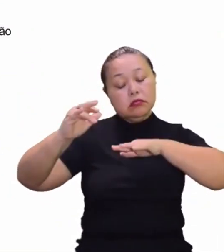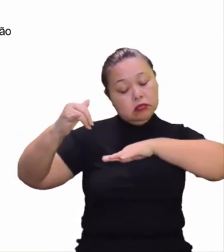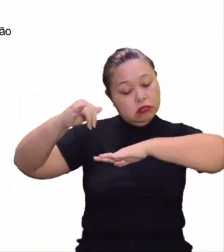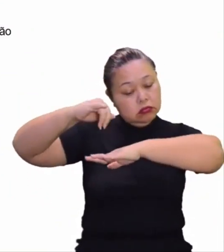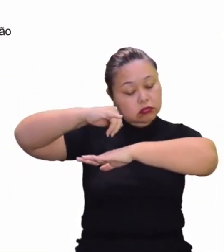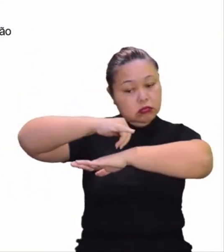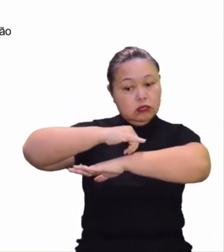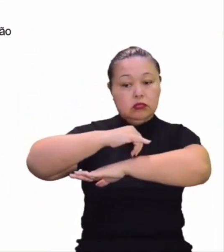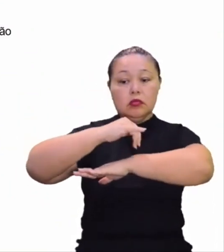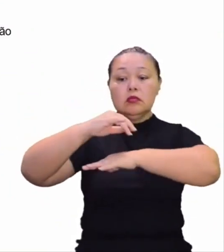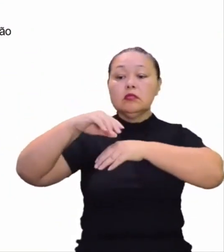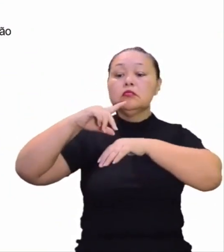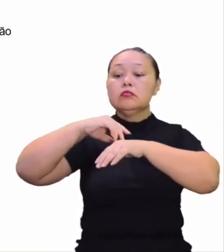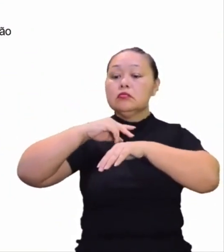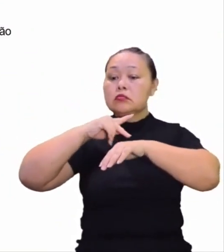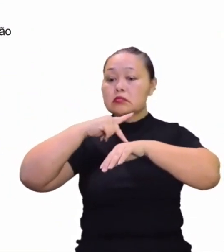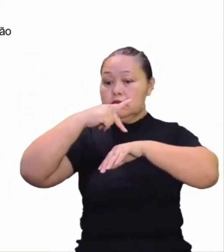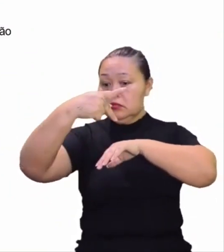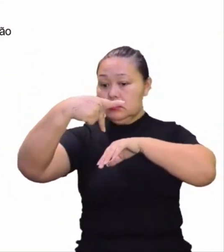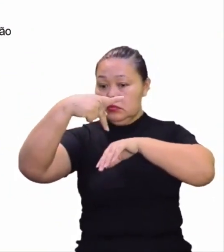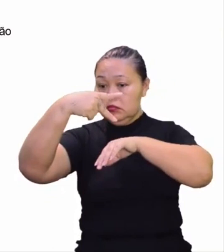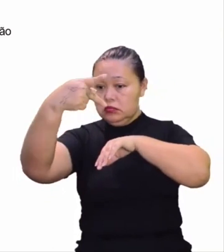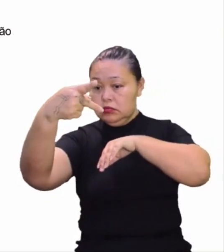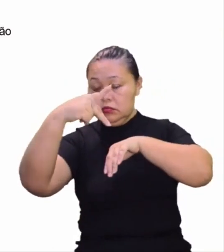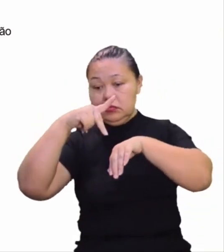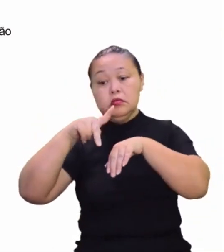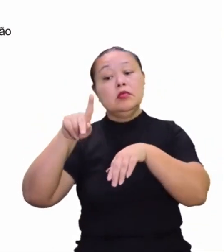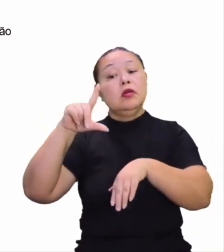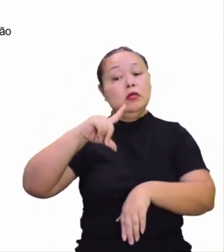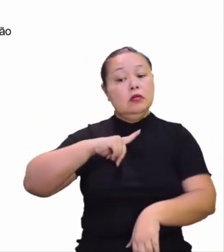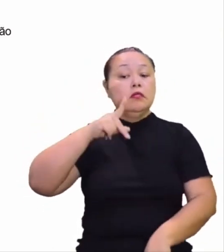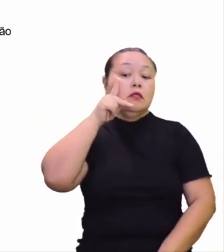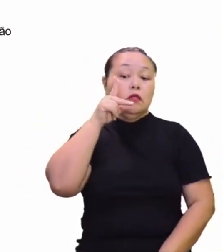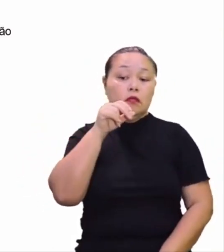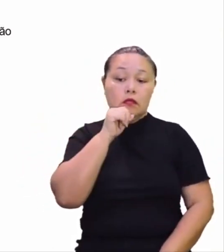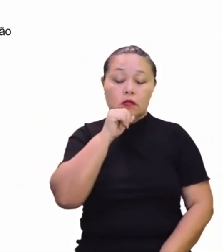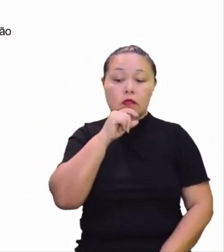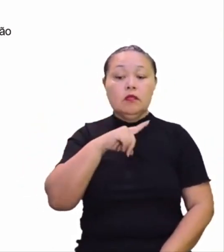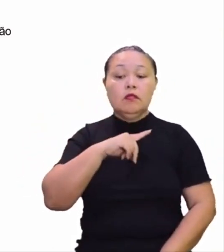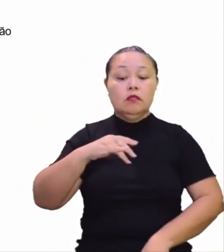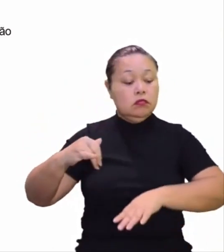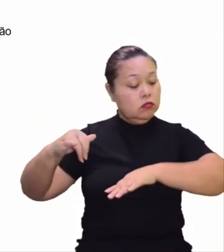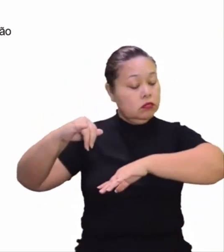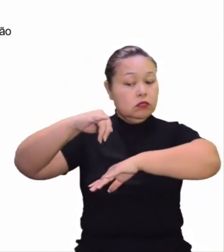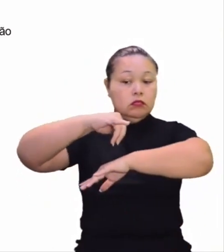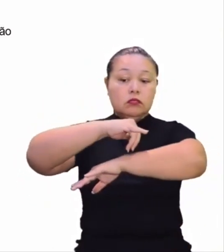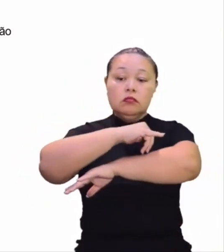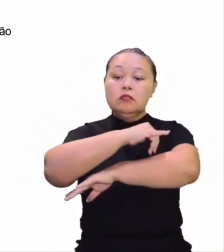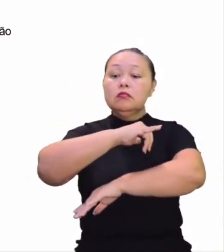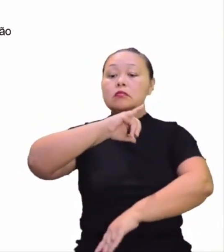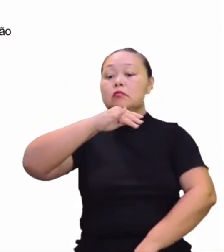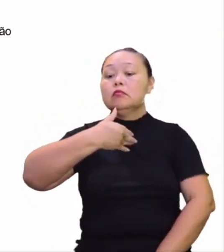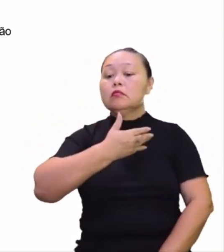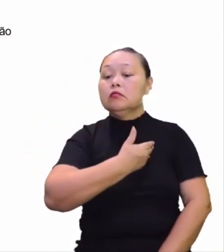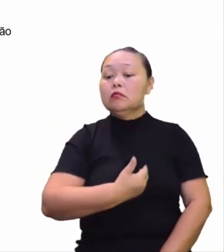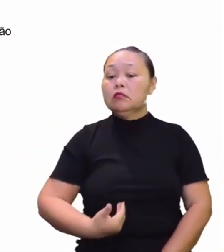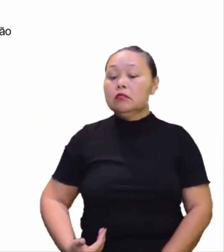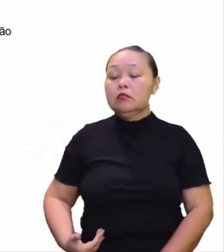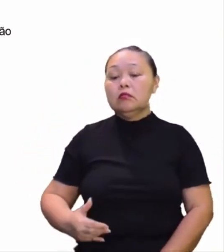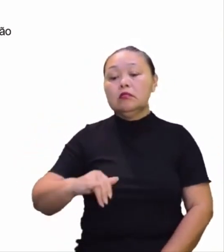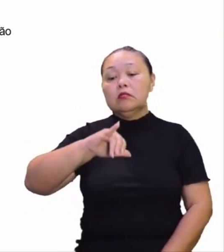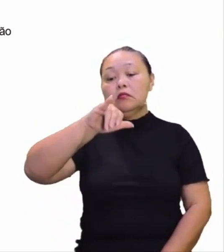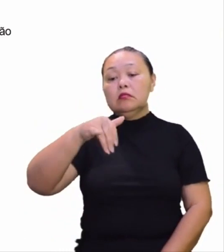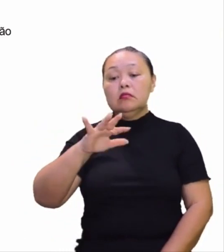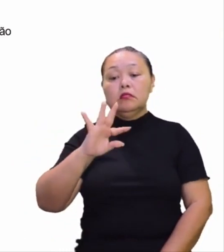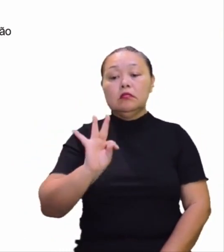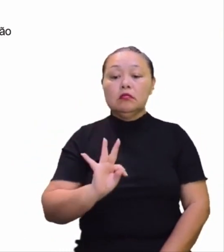mas o internacional só é em Porto Velho, que é o governador Jorge Teixeira. Não é isso, professor Jorge? O Perfeito. nosso